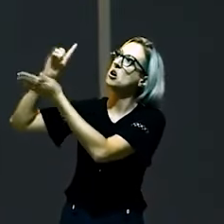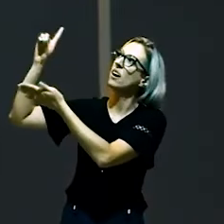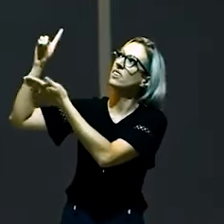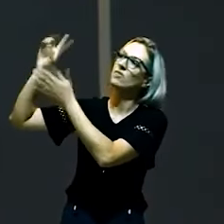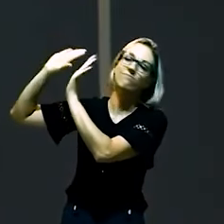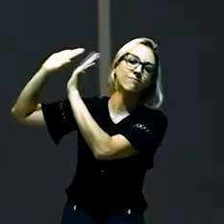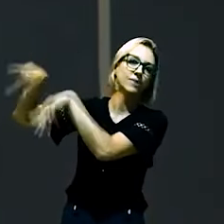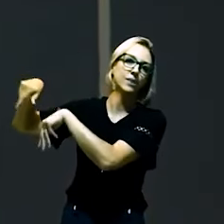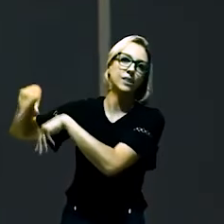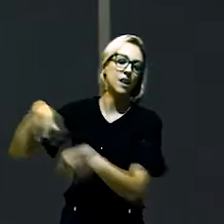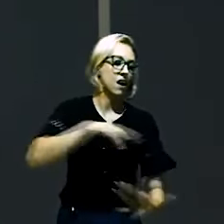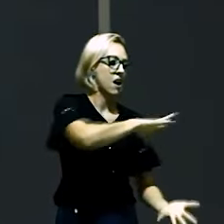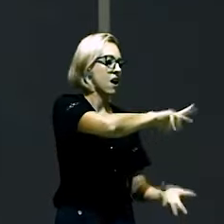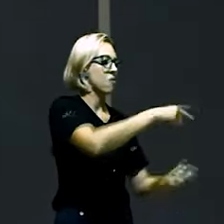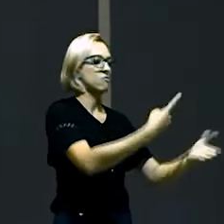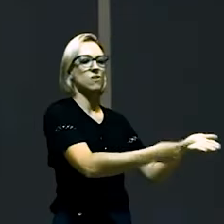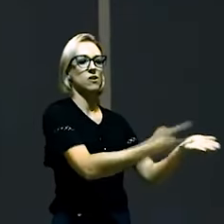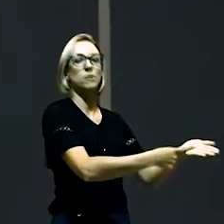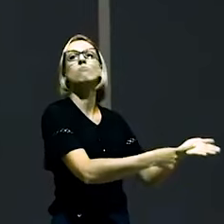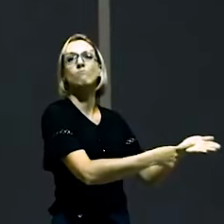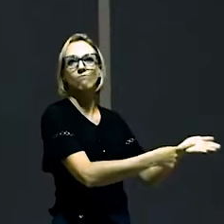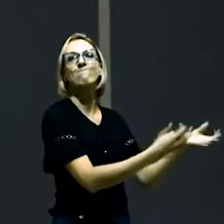compromissos e nossas vaidades,